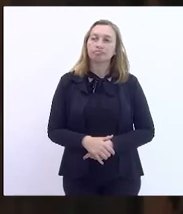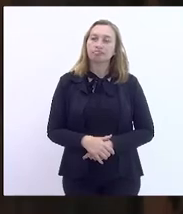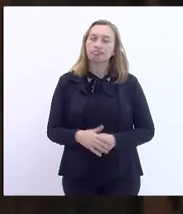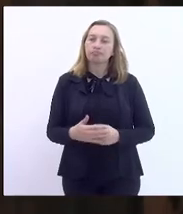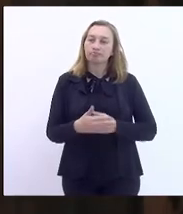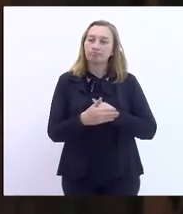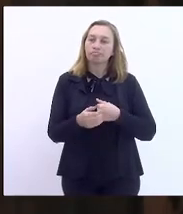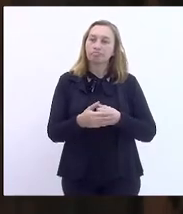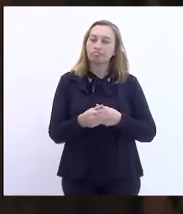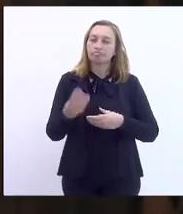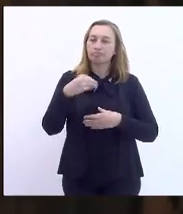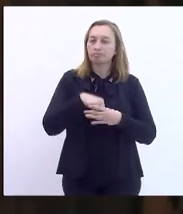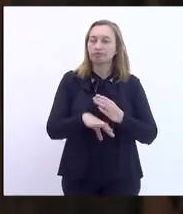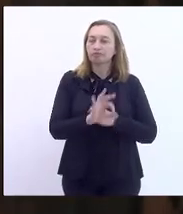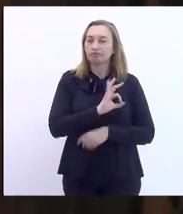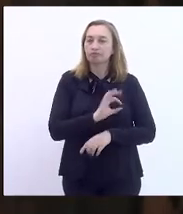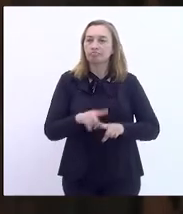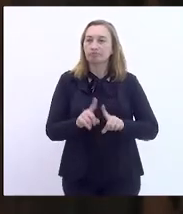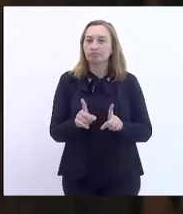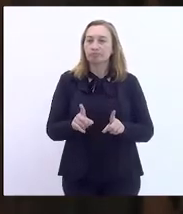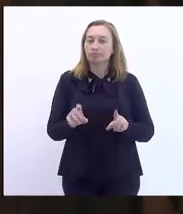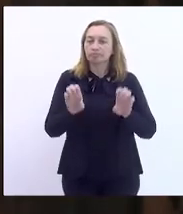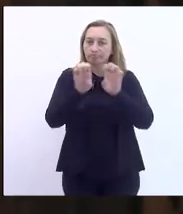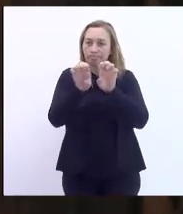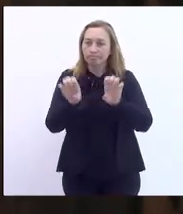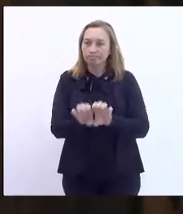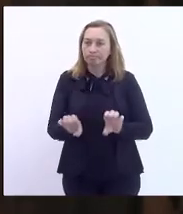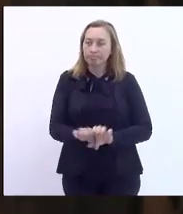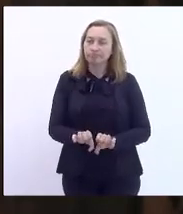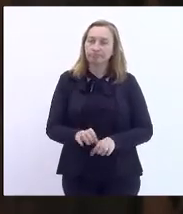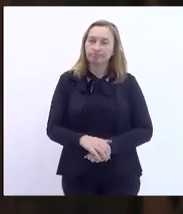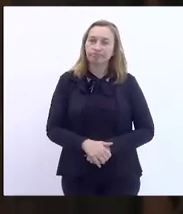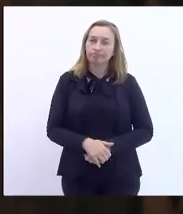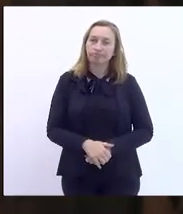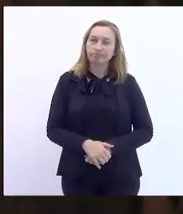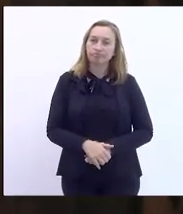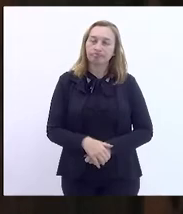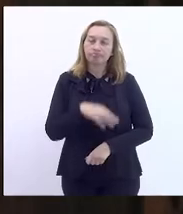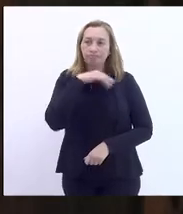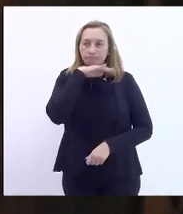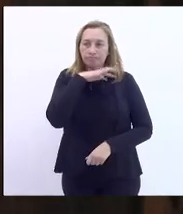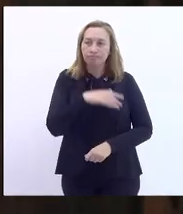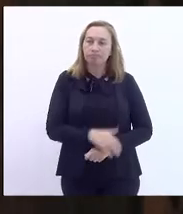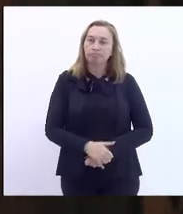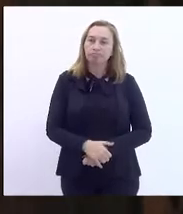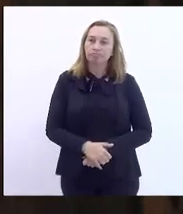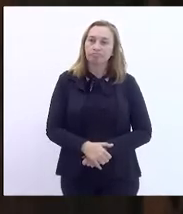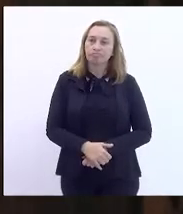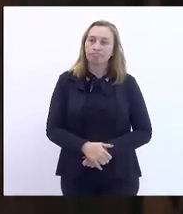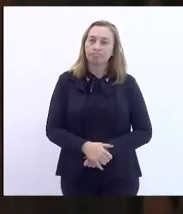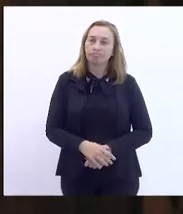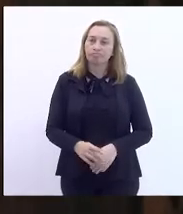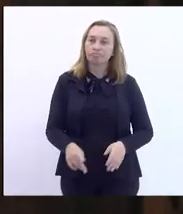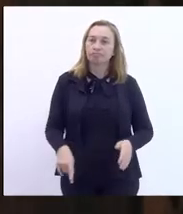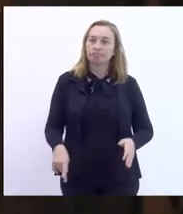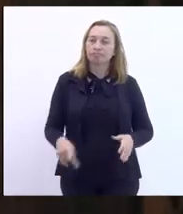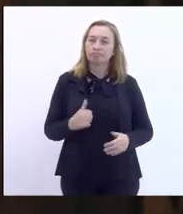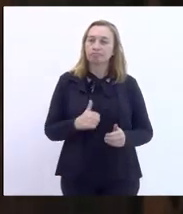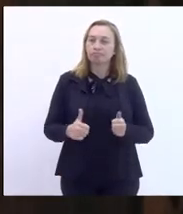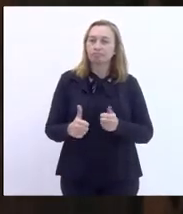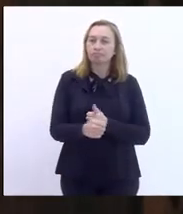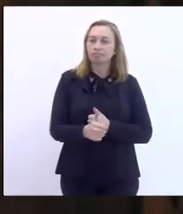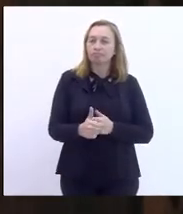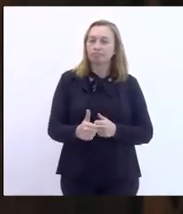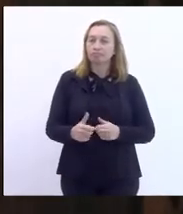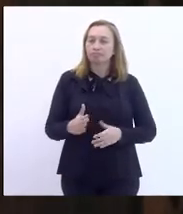nas corporações mas há uma estrutura muito perversa eu faço parte da frente pela